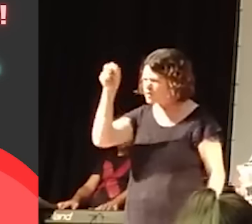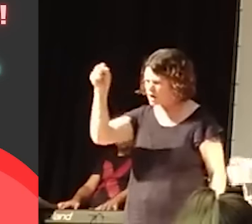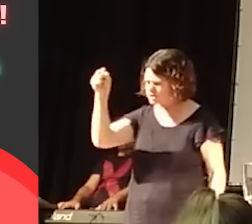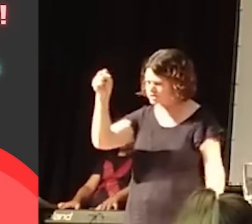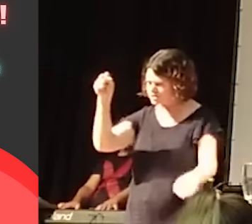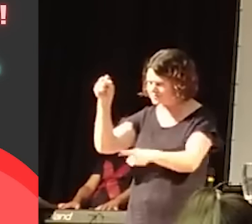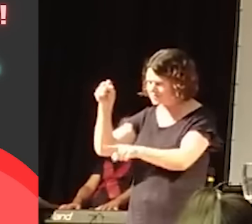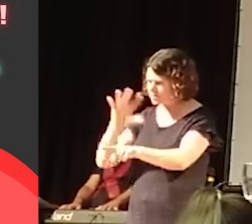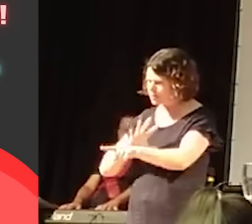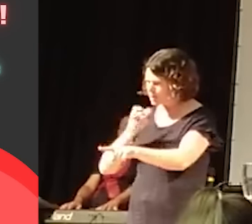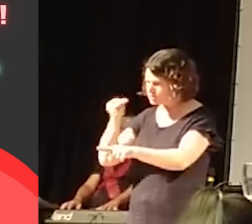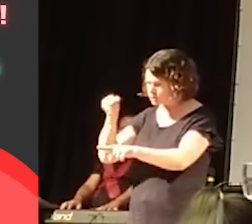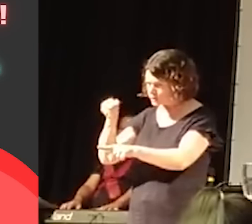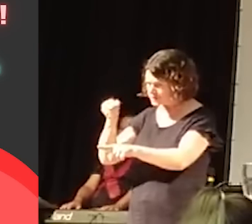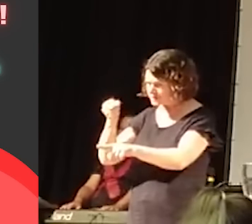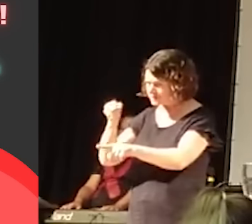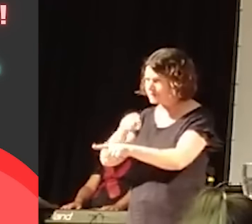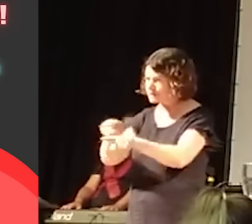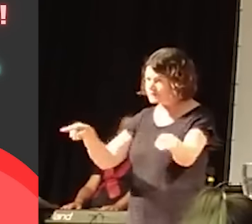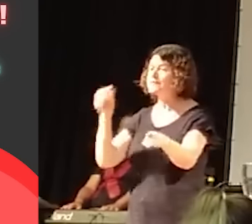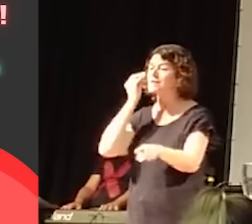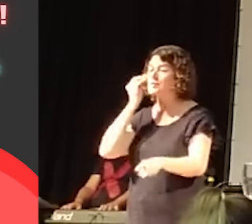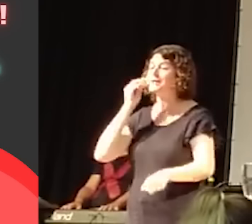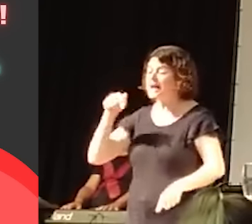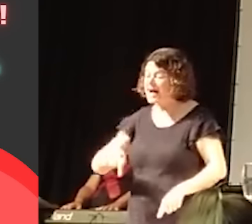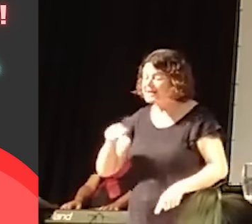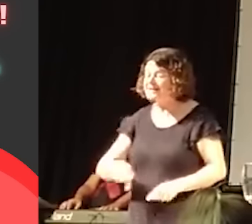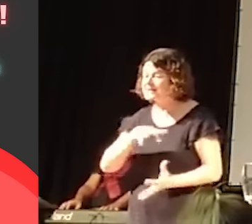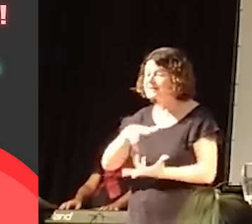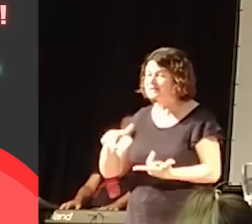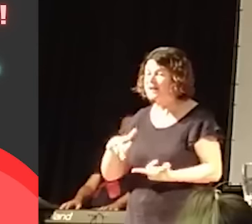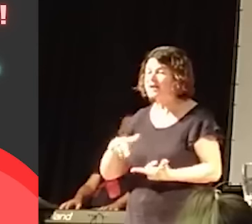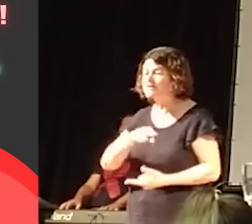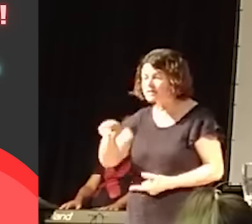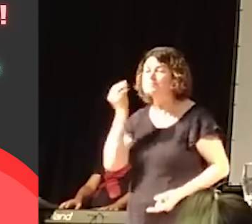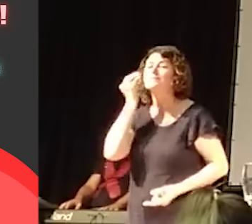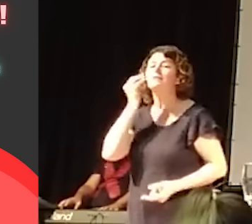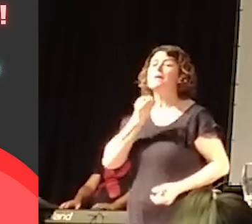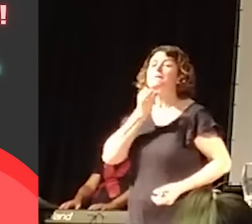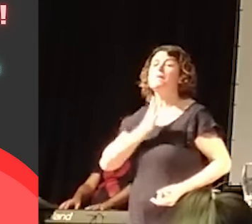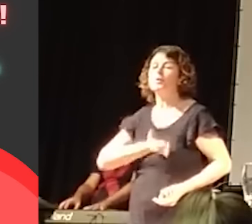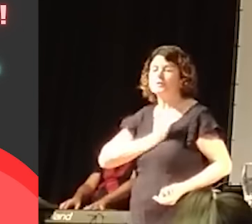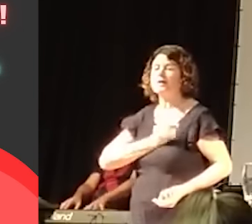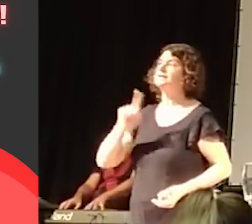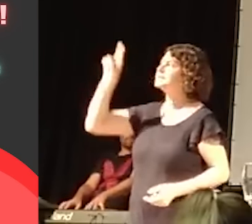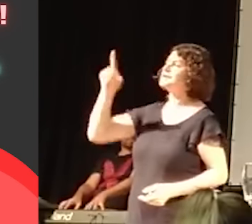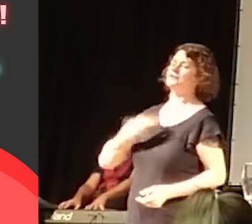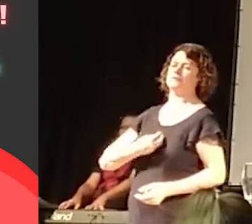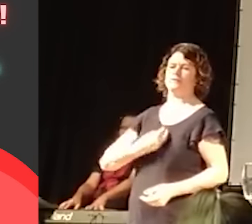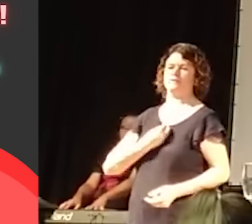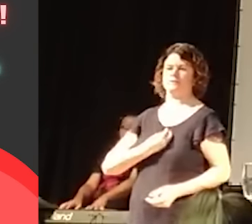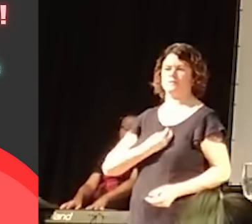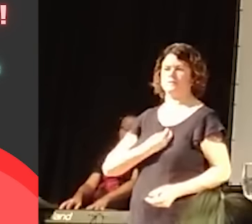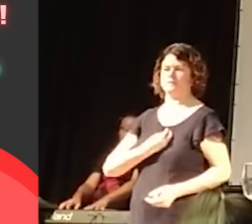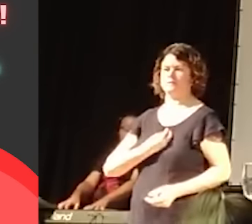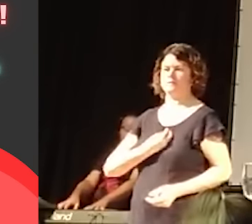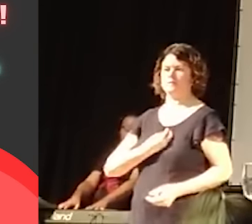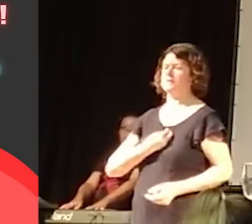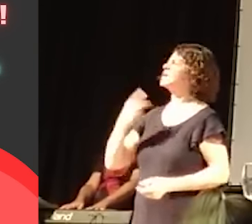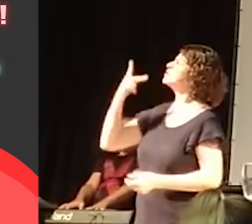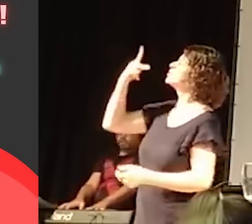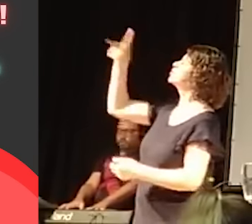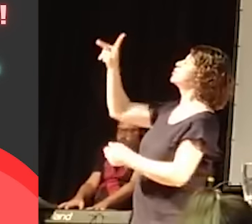ainda nesta terra verás a bondade do Deus vivo amé é nessa tua boa palavra ó